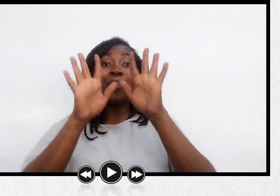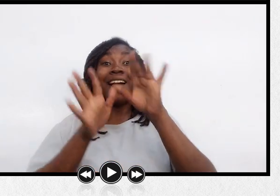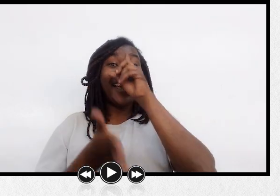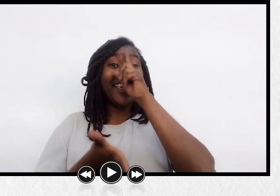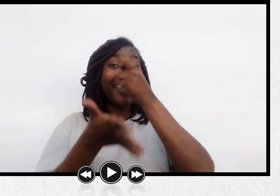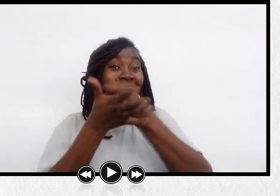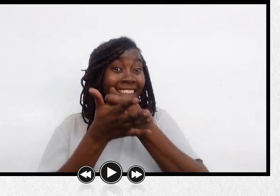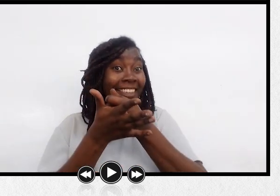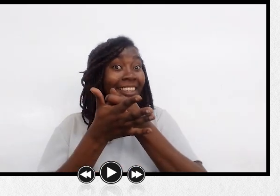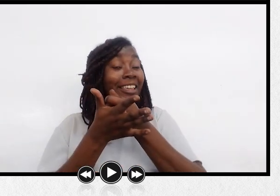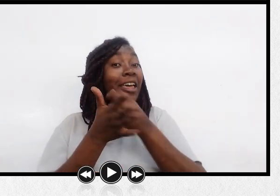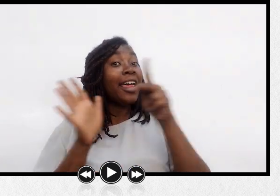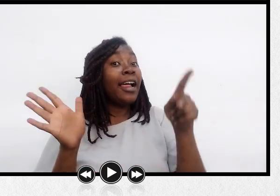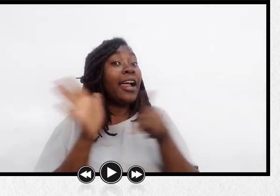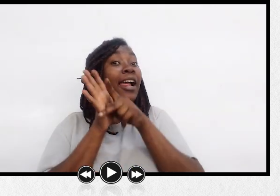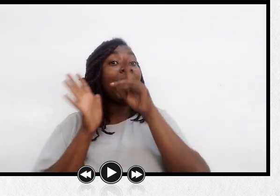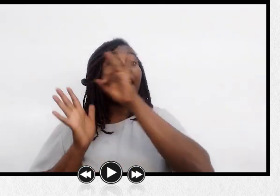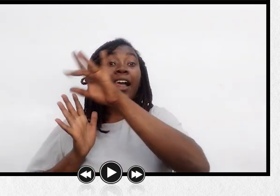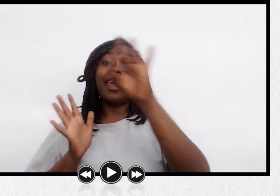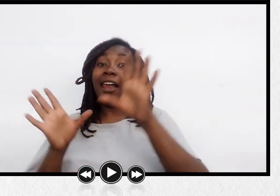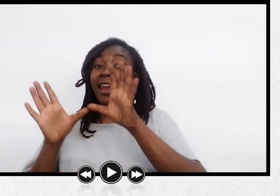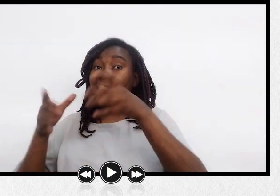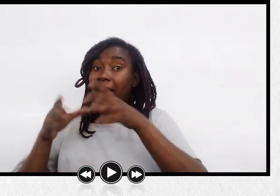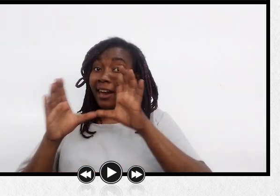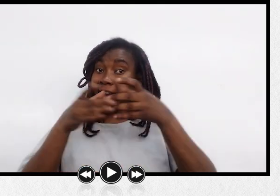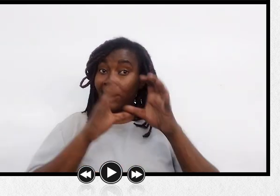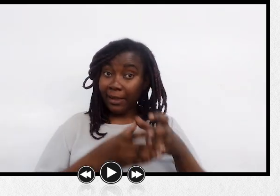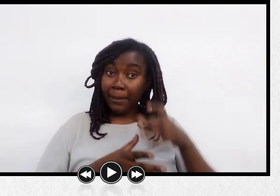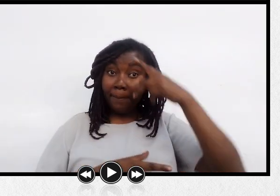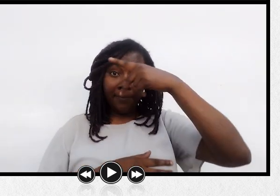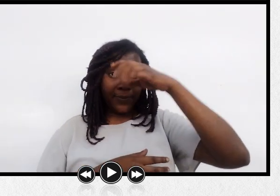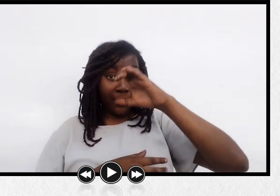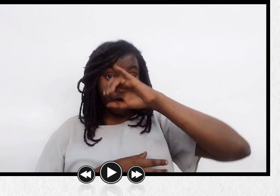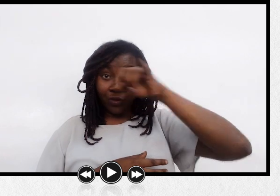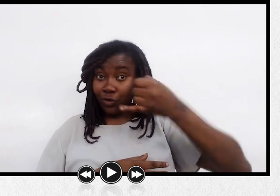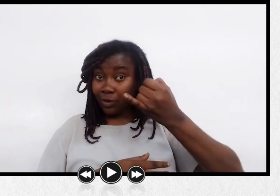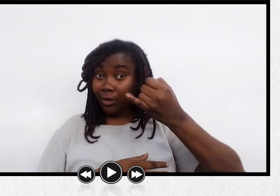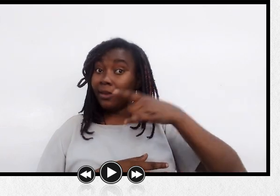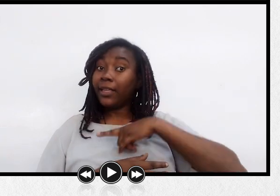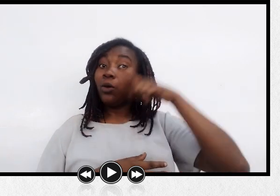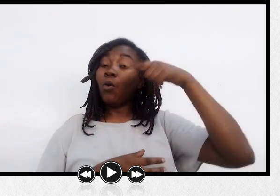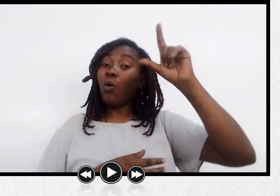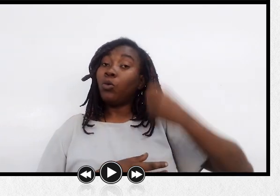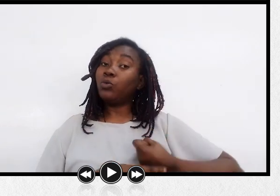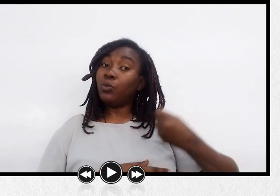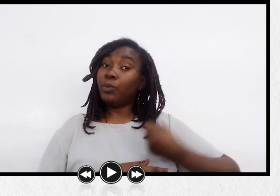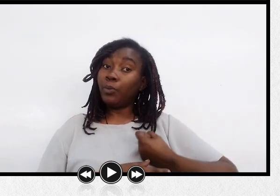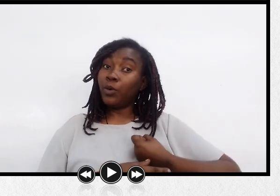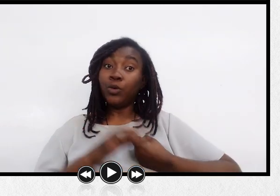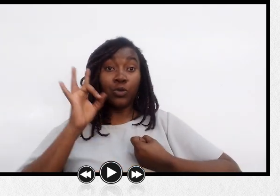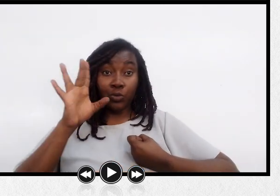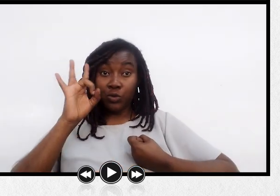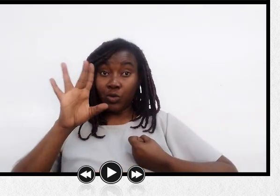é peculiar a cada comitê. O PCJ, ele vai ter um outro número. Então, no Sorocaba e